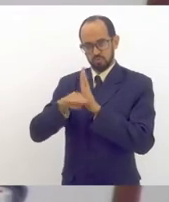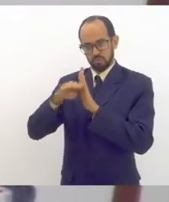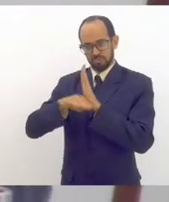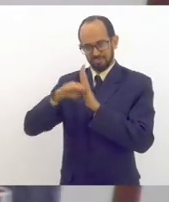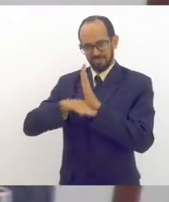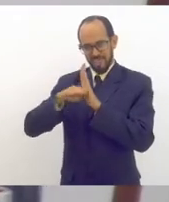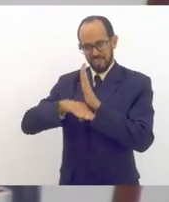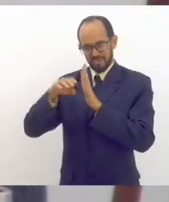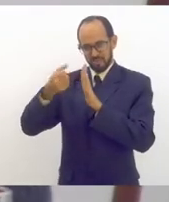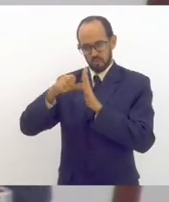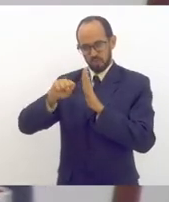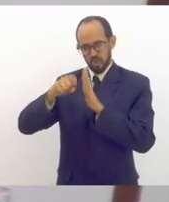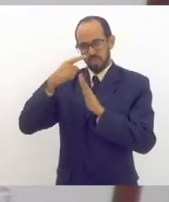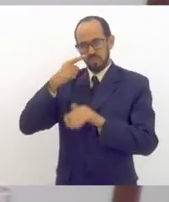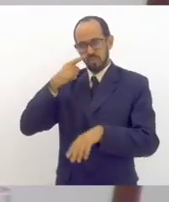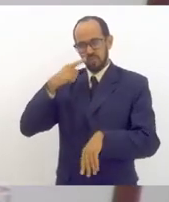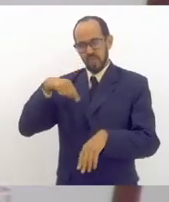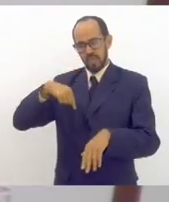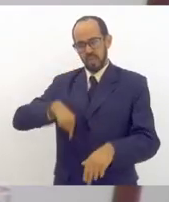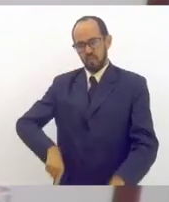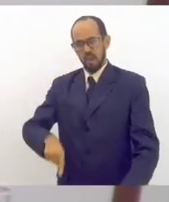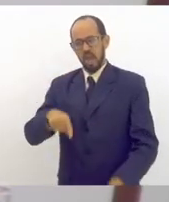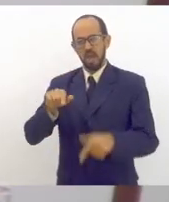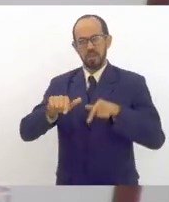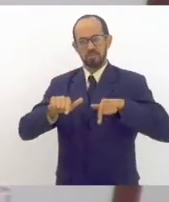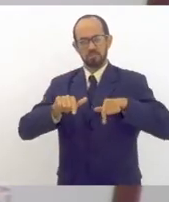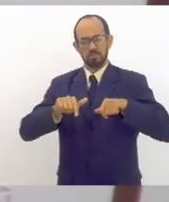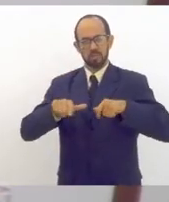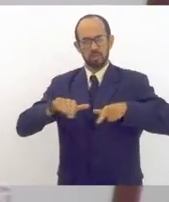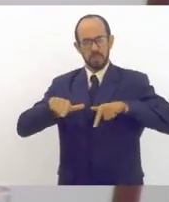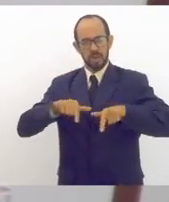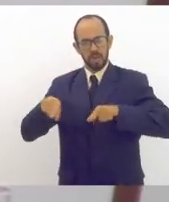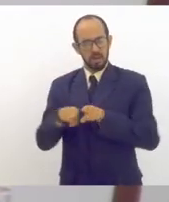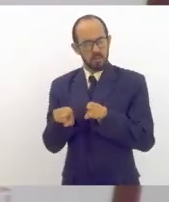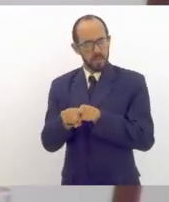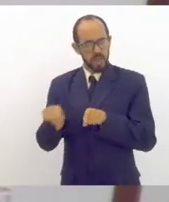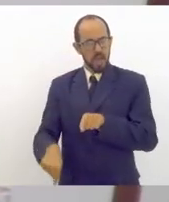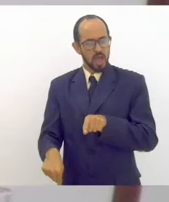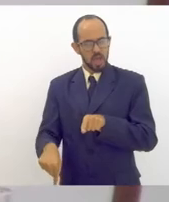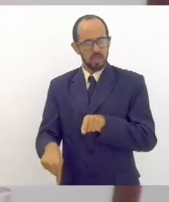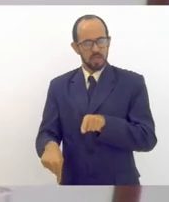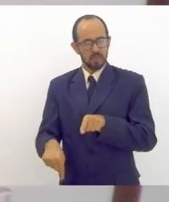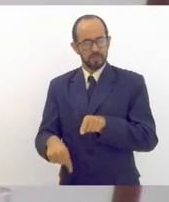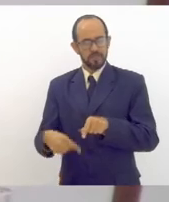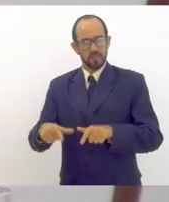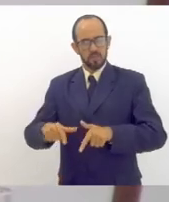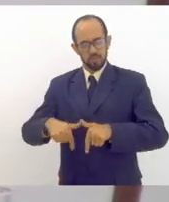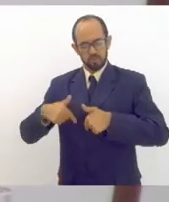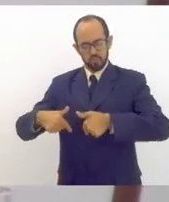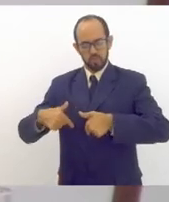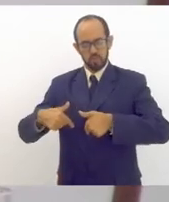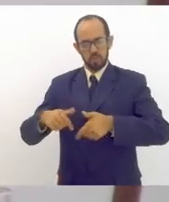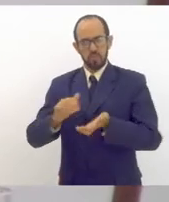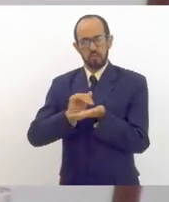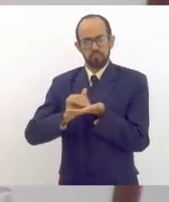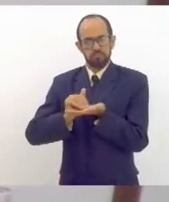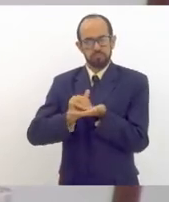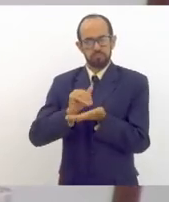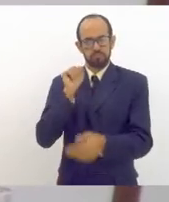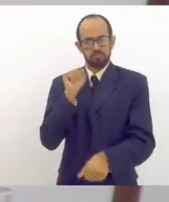eu tô eu tô fazendo o meu papel com todo o esforço e dinamismo que eu posso fazer eu tenho um gabinete paralisado